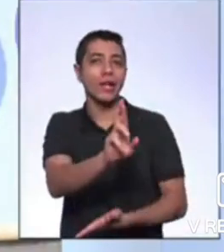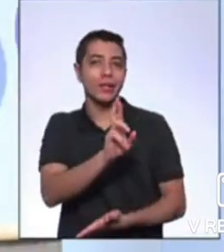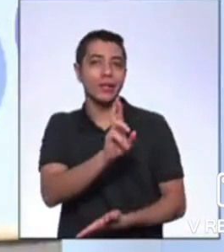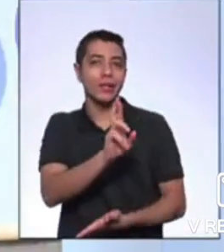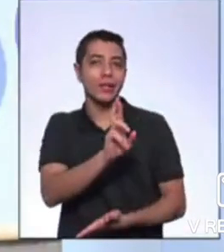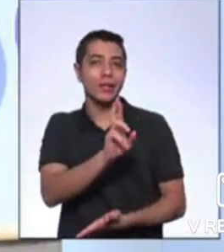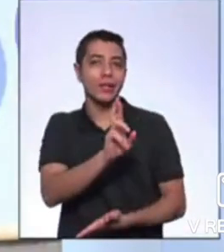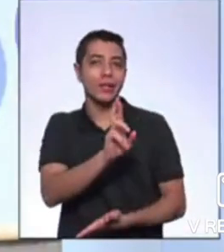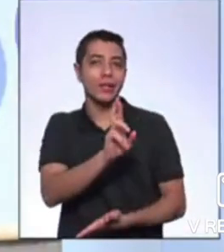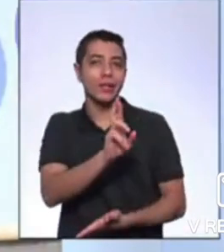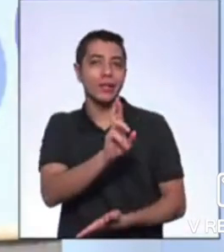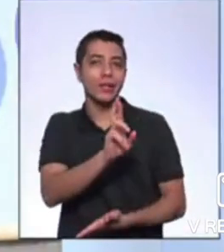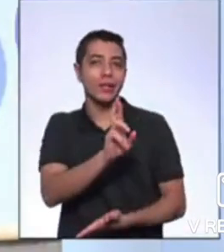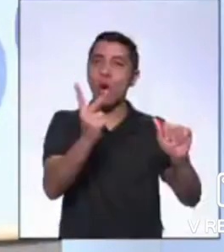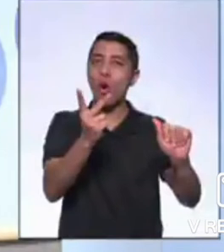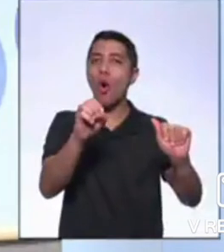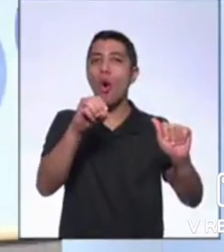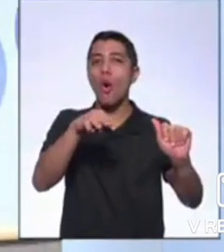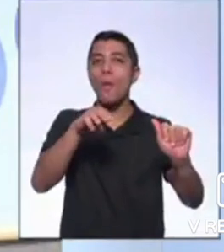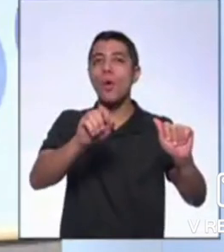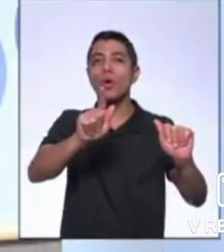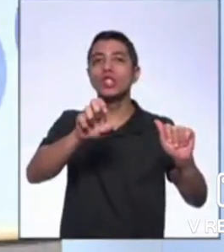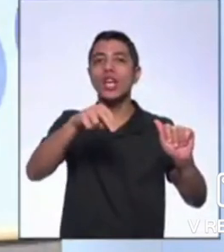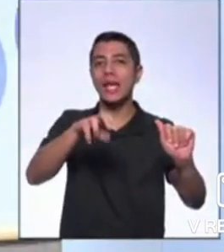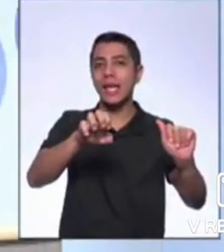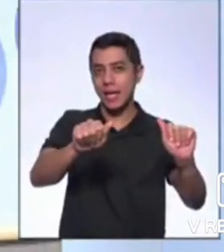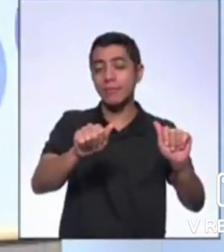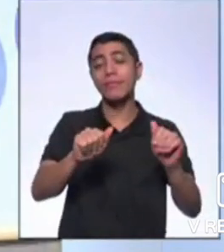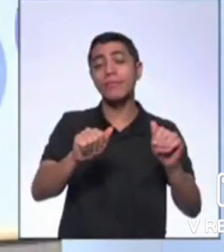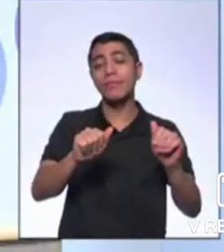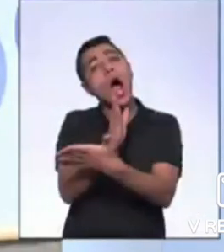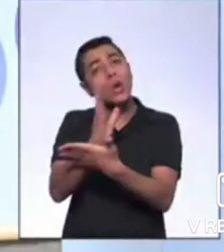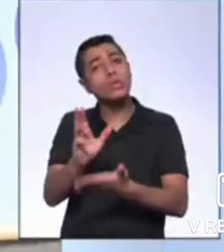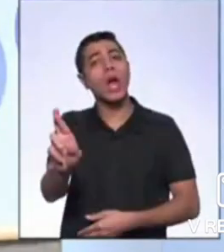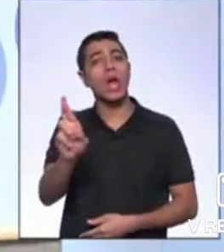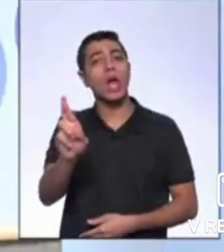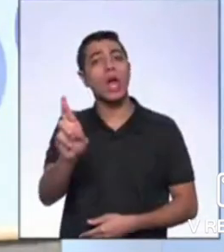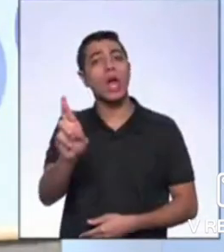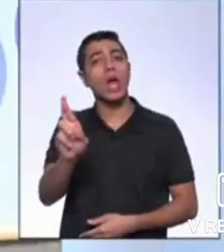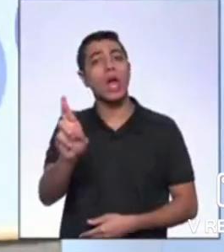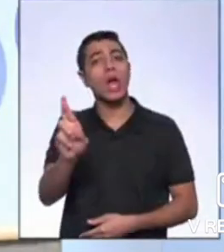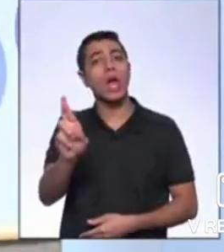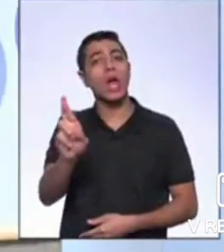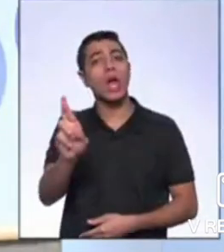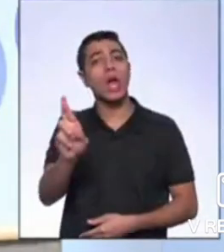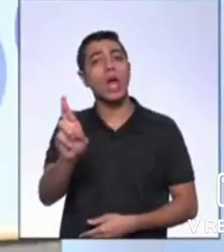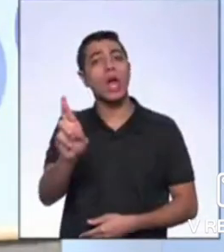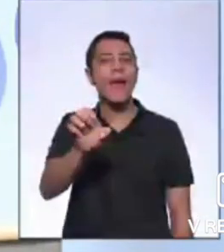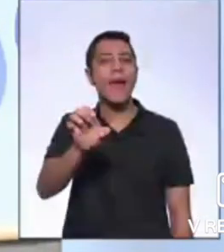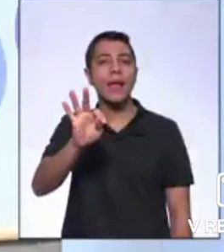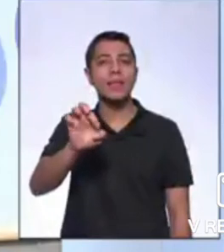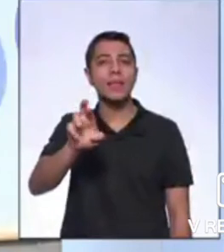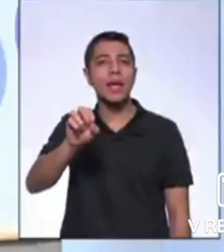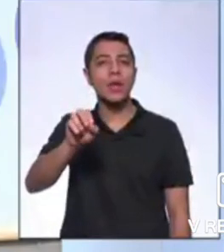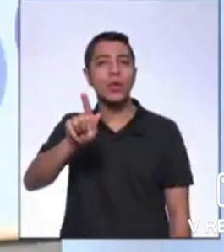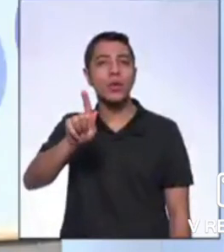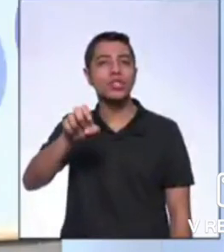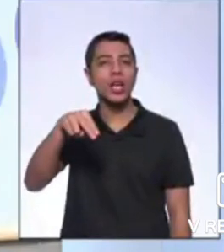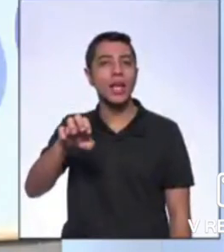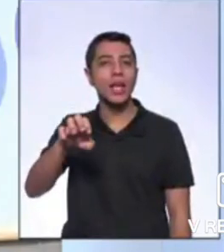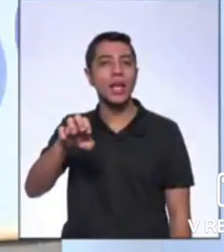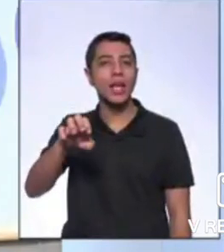né, que essa solução será homogênea, e tive também algumas respostas B, que essa solução será heterogênea. E